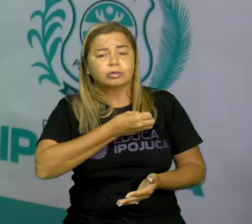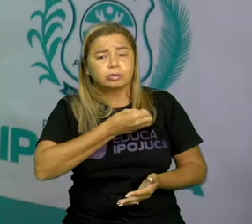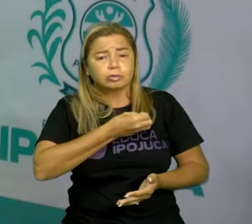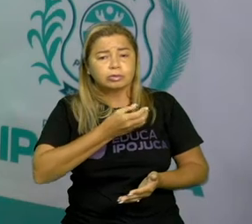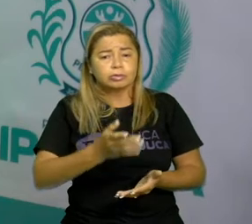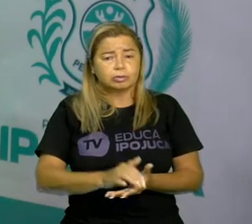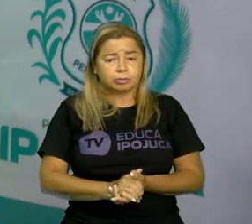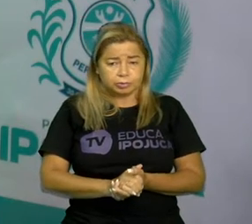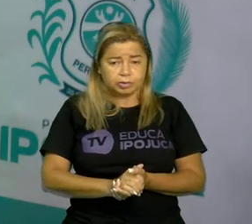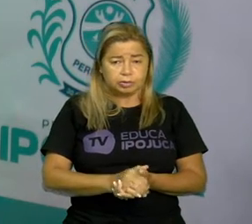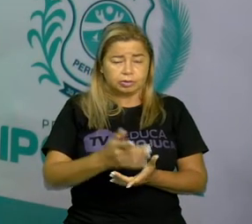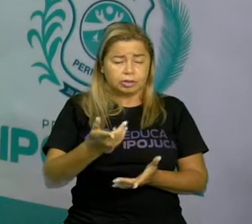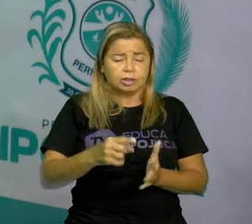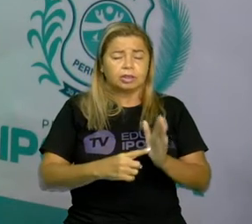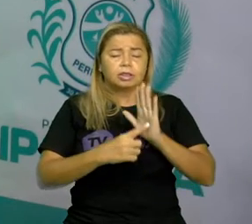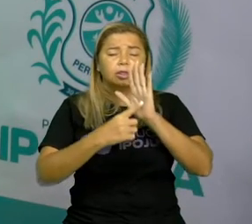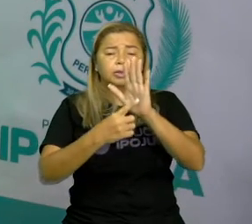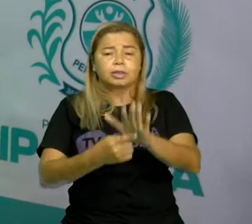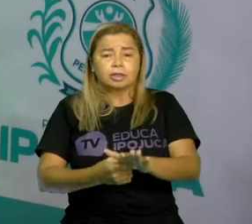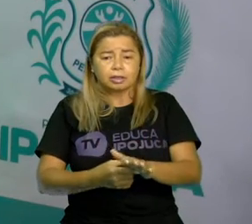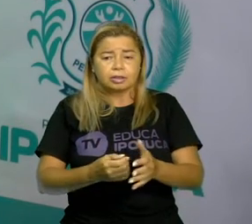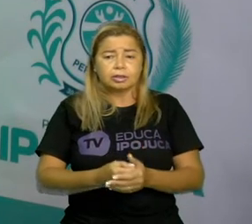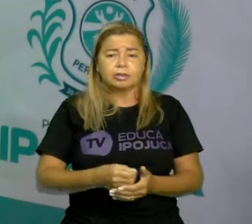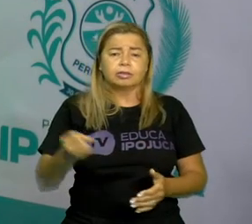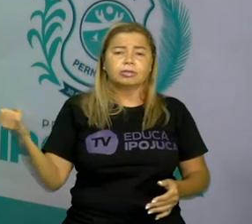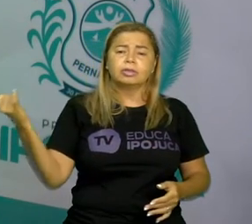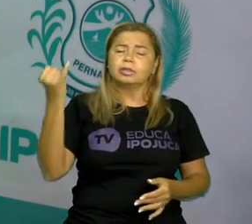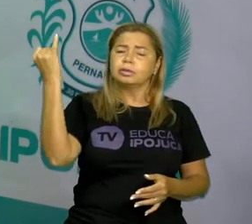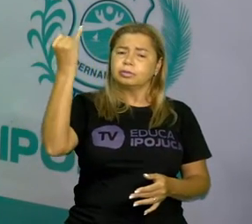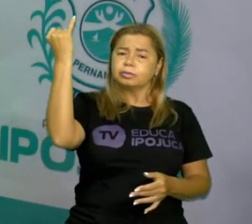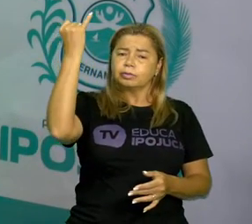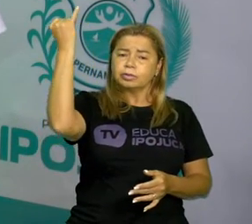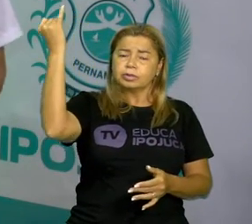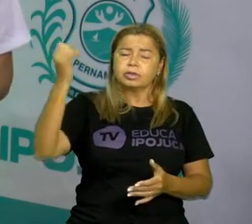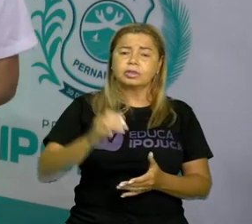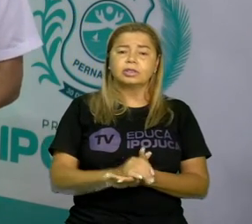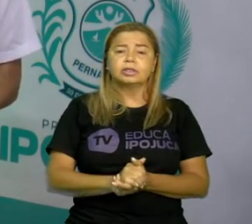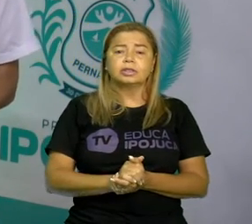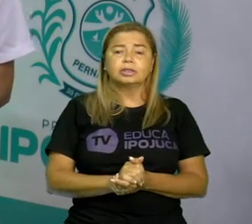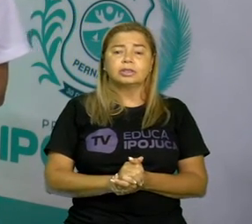você vai representar ali. Isso é muito importante. Aí você